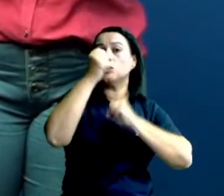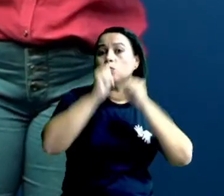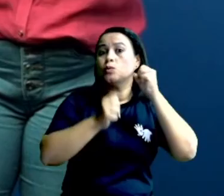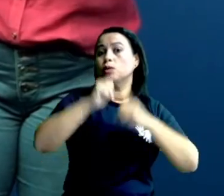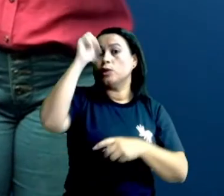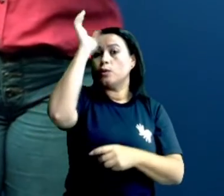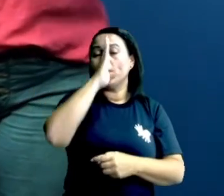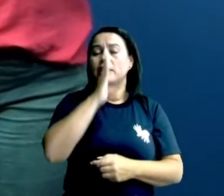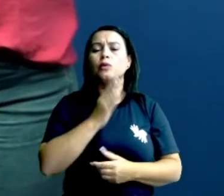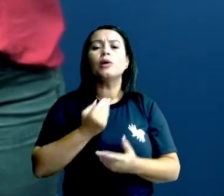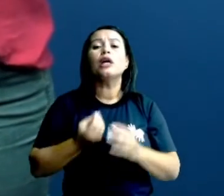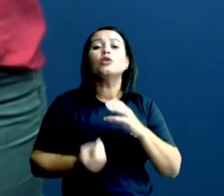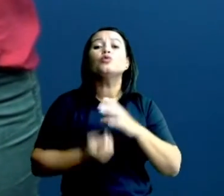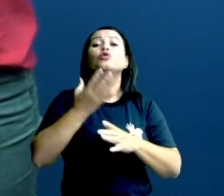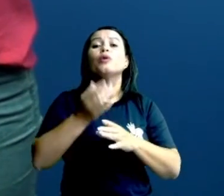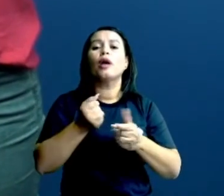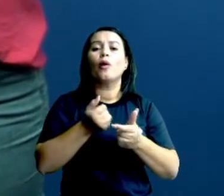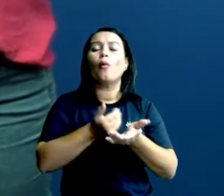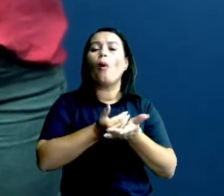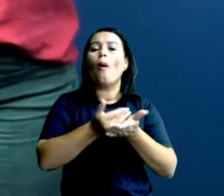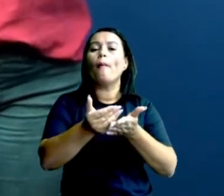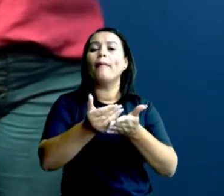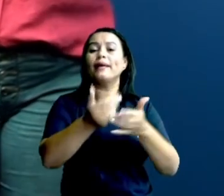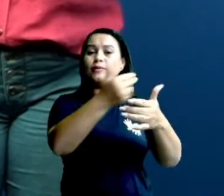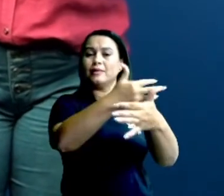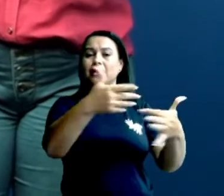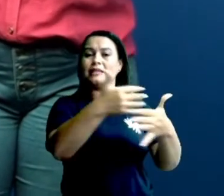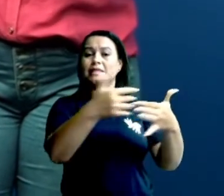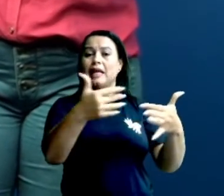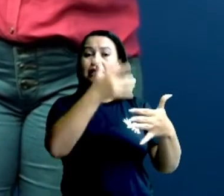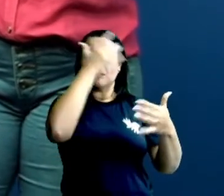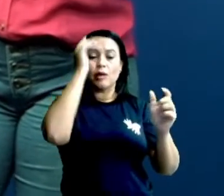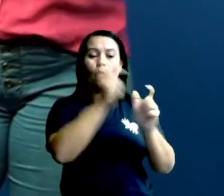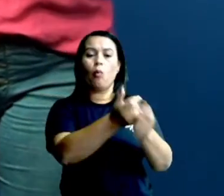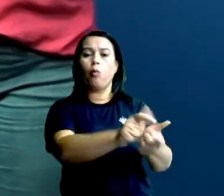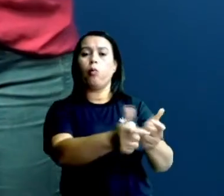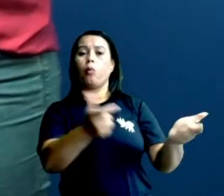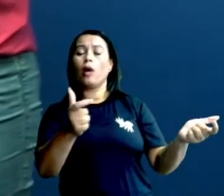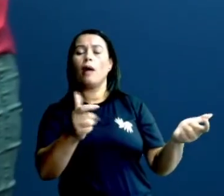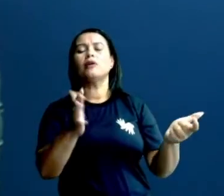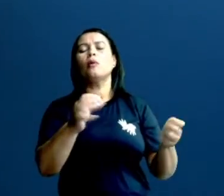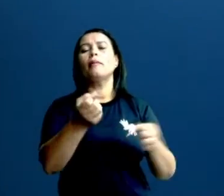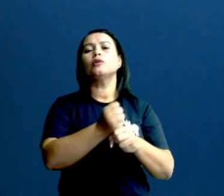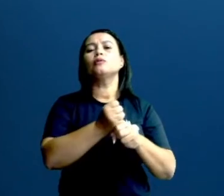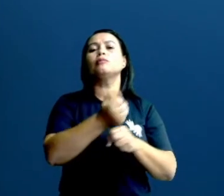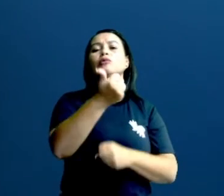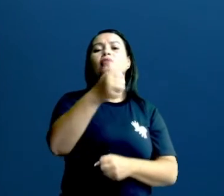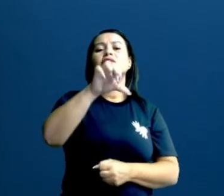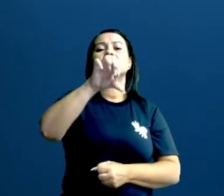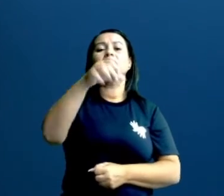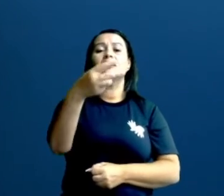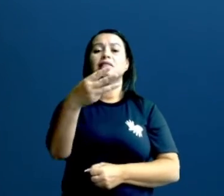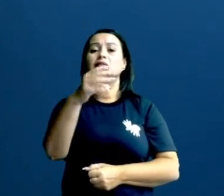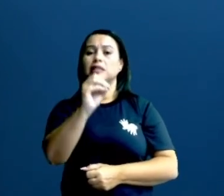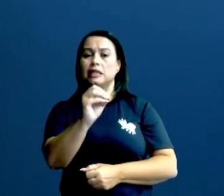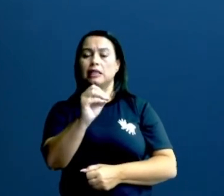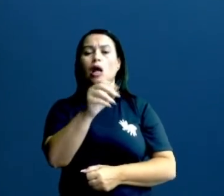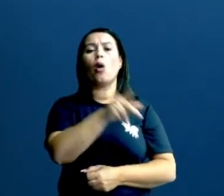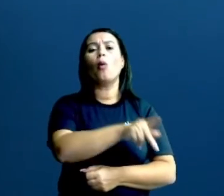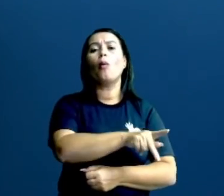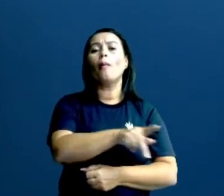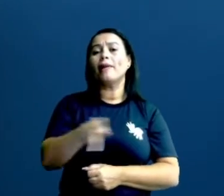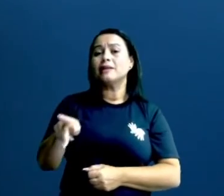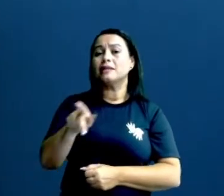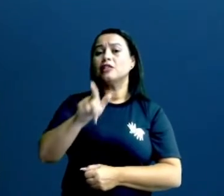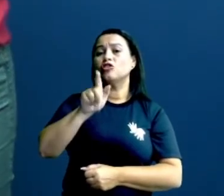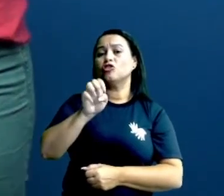o início da nossa urbanização. Aí, a partir de 1930, presidente, né, Getúlio Vargas, inicia o processo